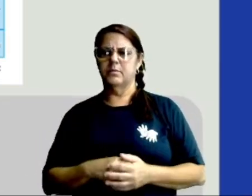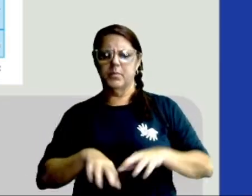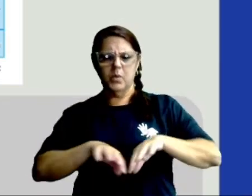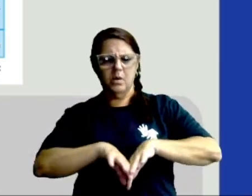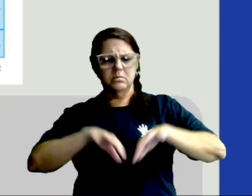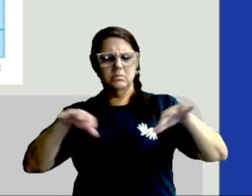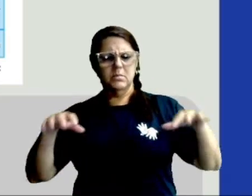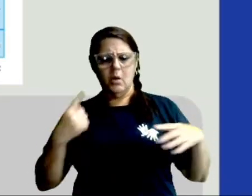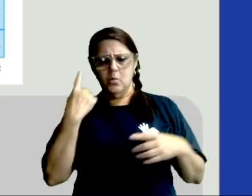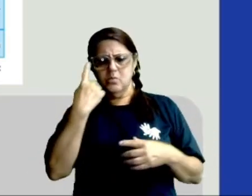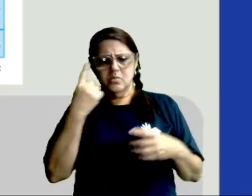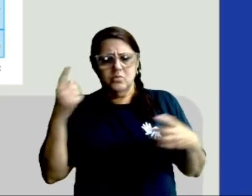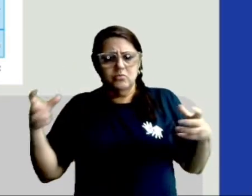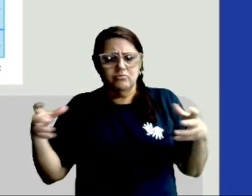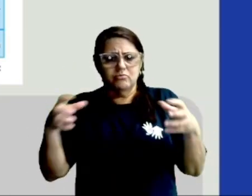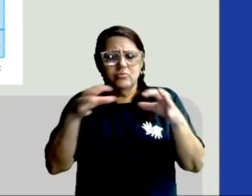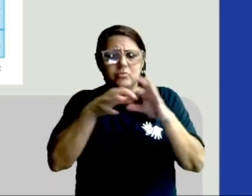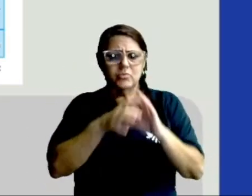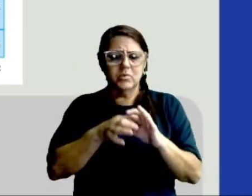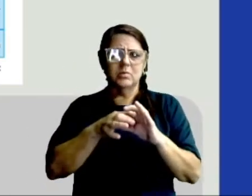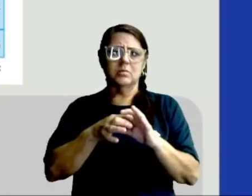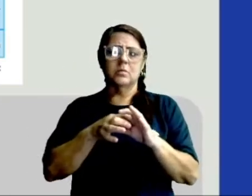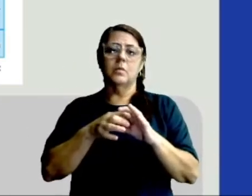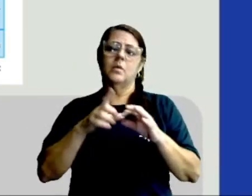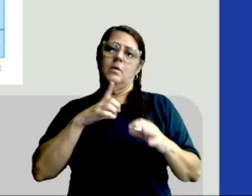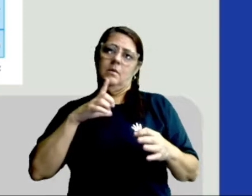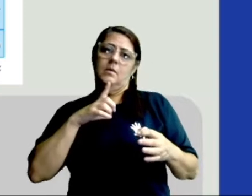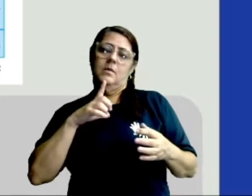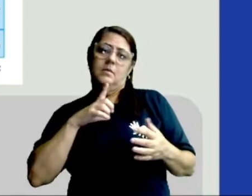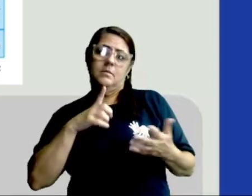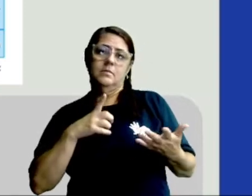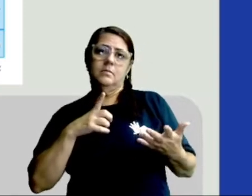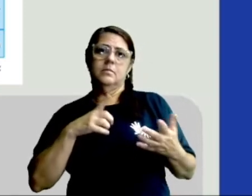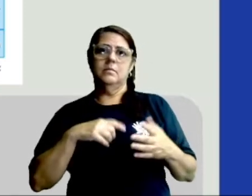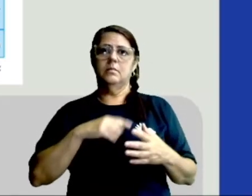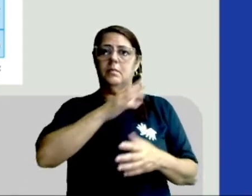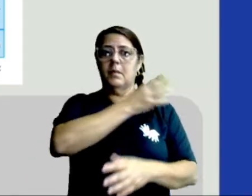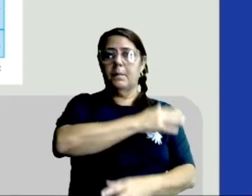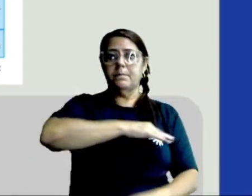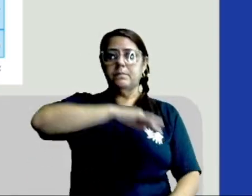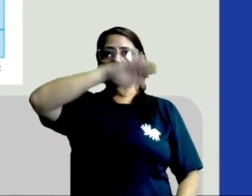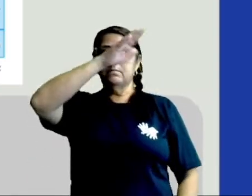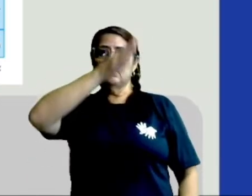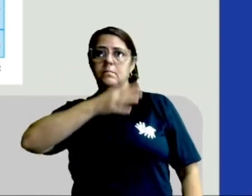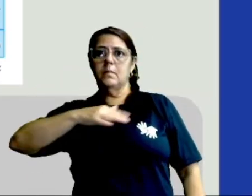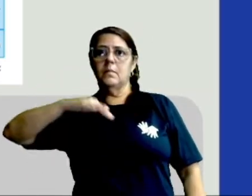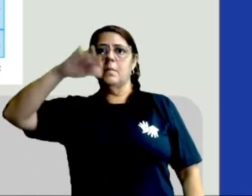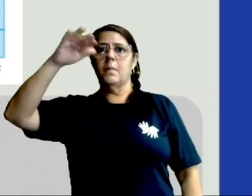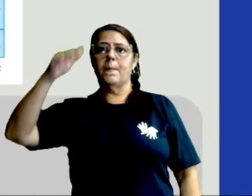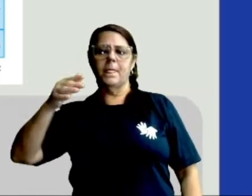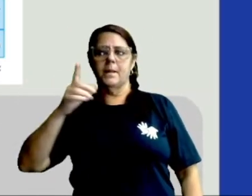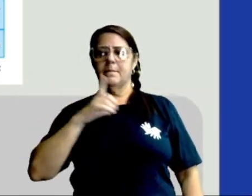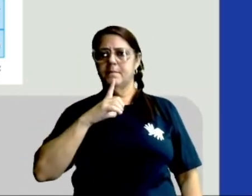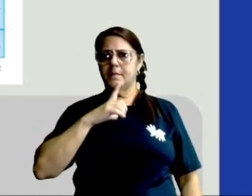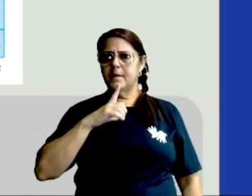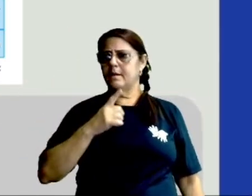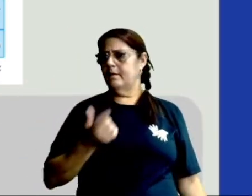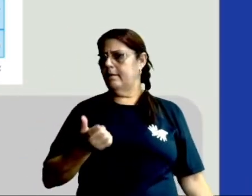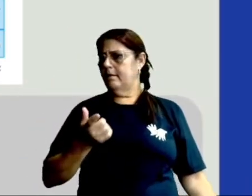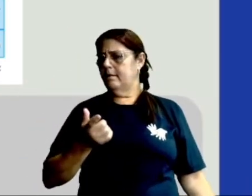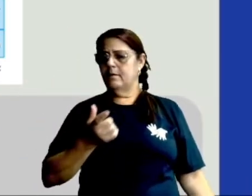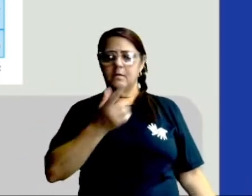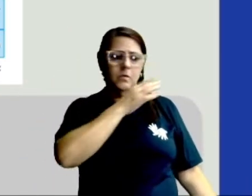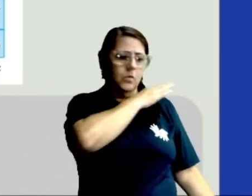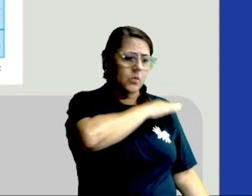é um continente só? Porque existem fatores, né, como montes Urais, né, que são grandes cadeias de montanhas, Mar Cáspio,